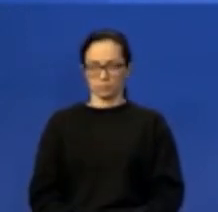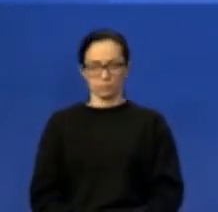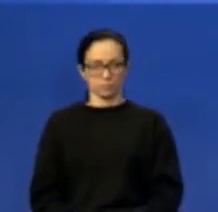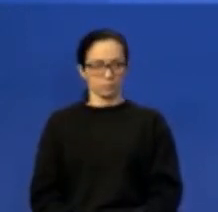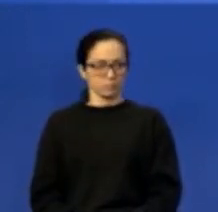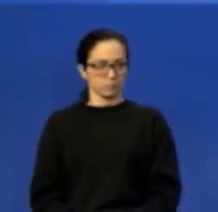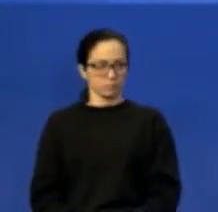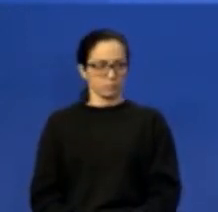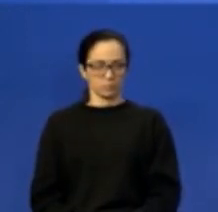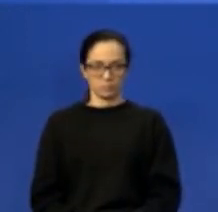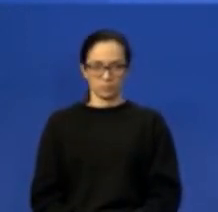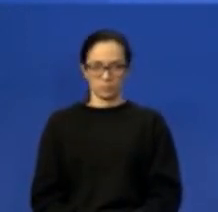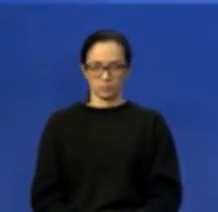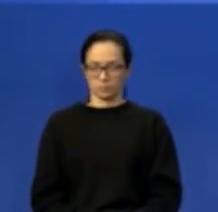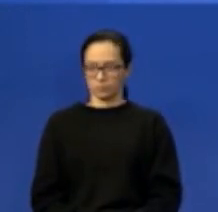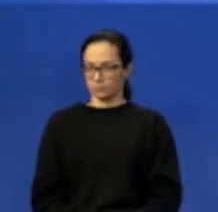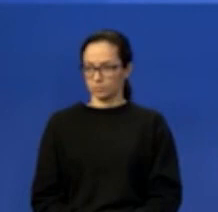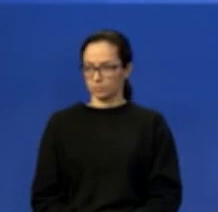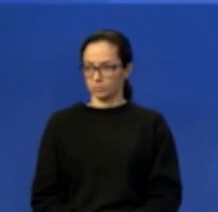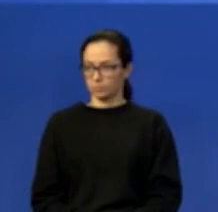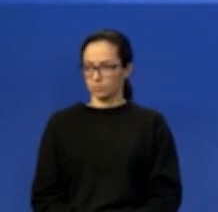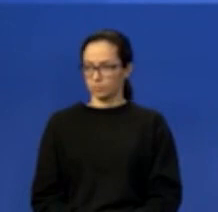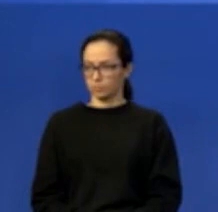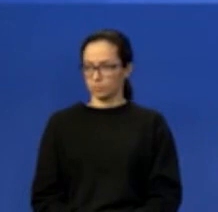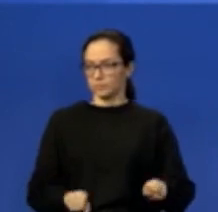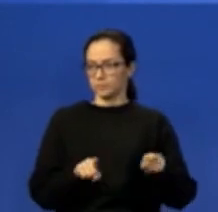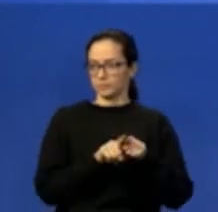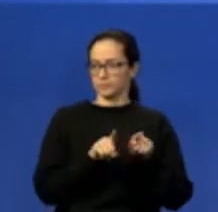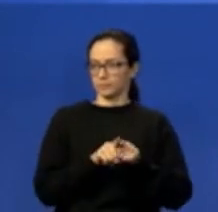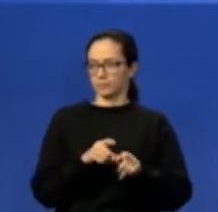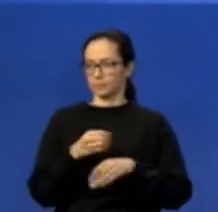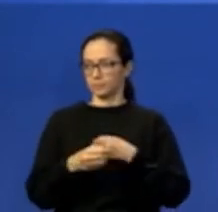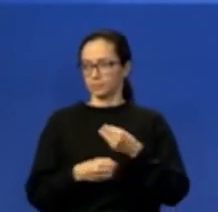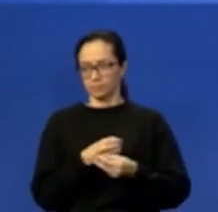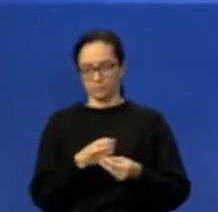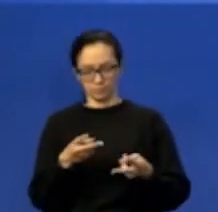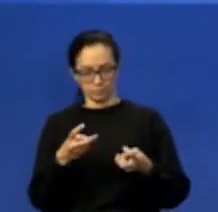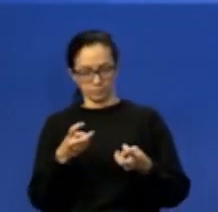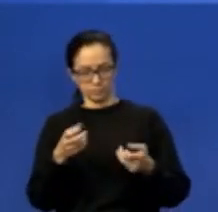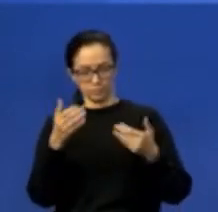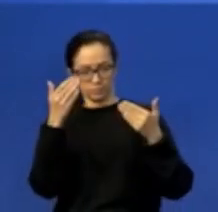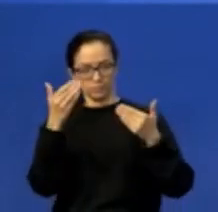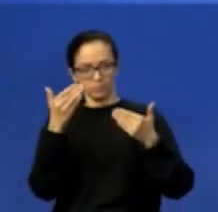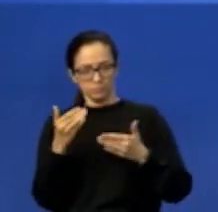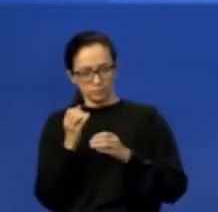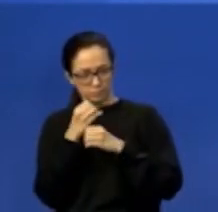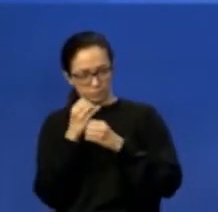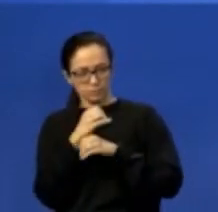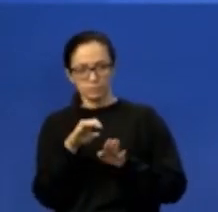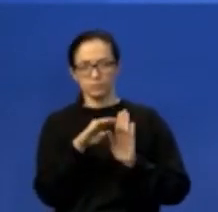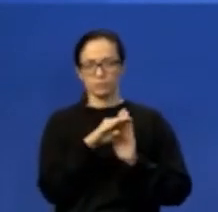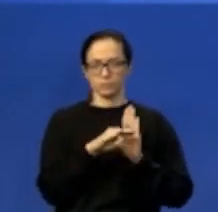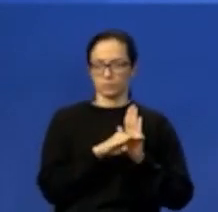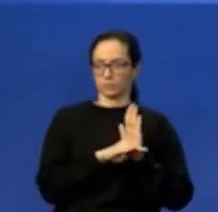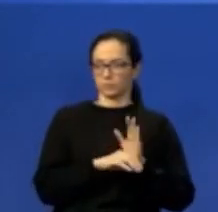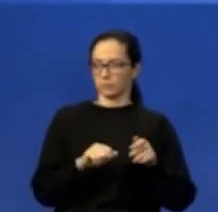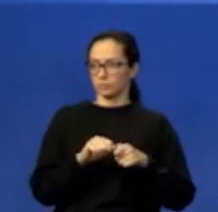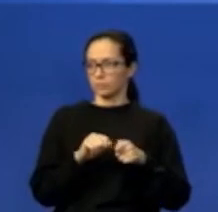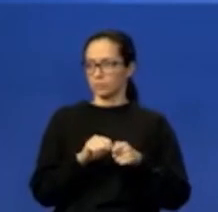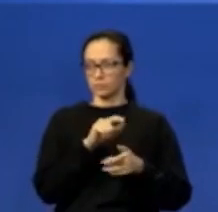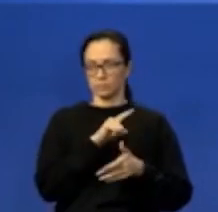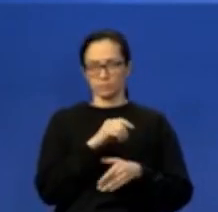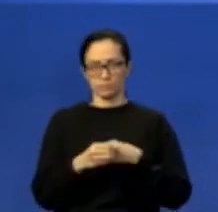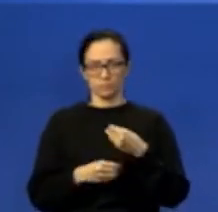laboratorial. E na sequência, a gente vai falar a respeito sobre a fase analítica, que diz respeito ao procedimento em si da coleta,